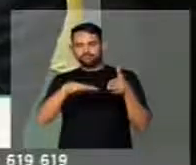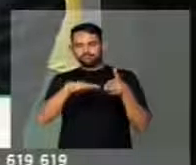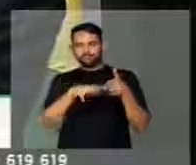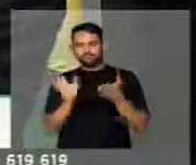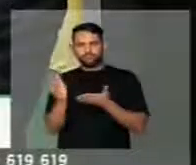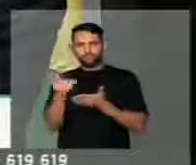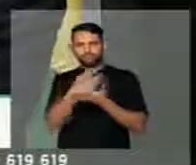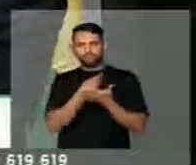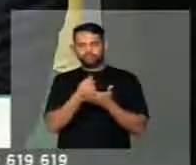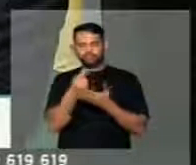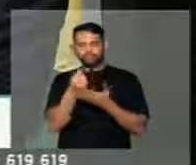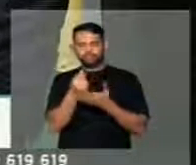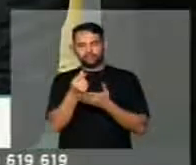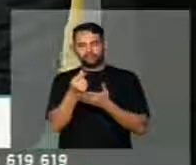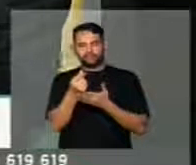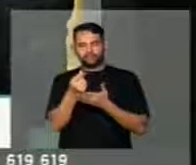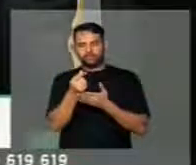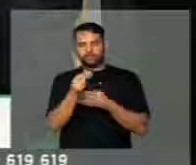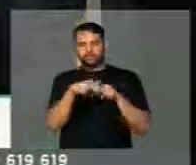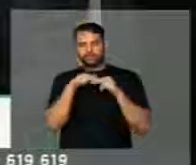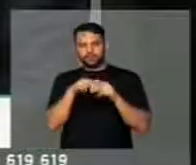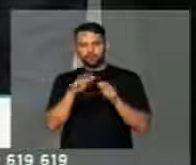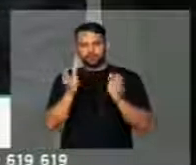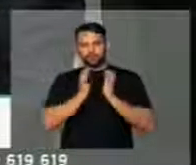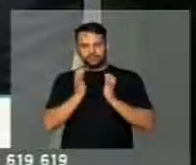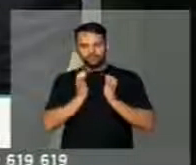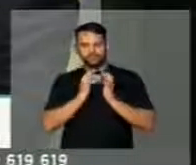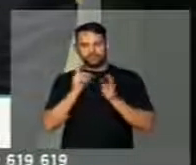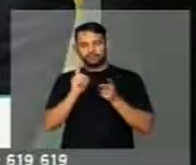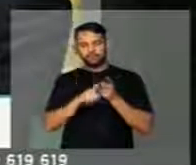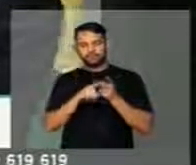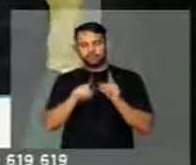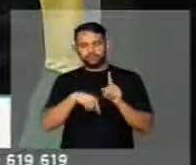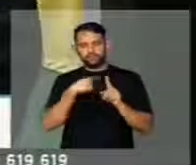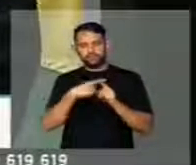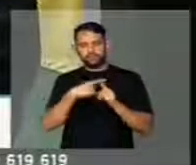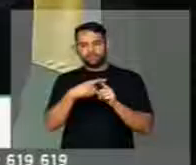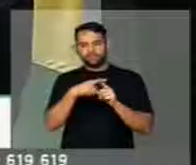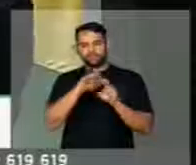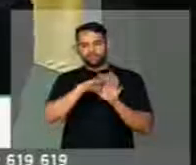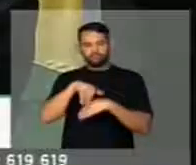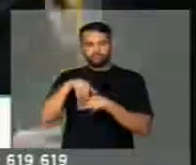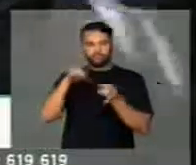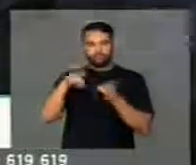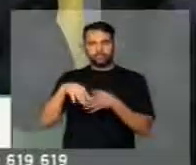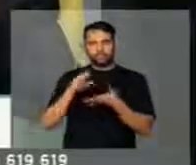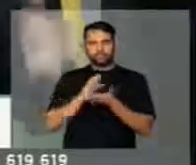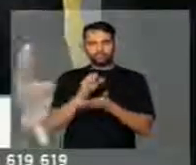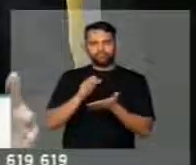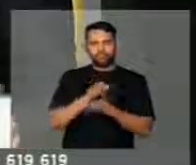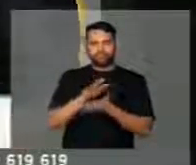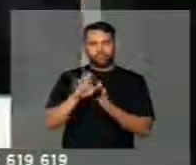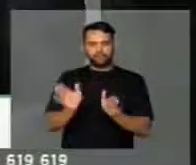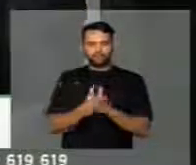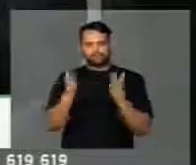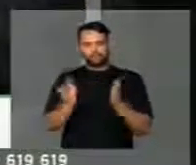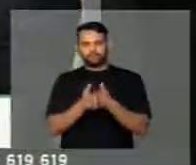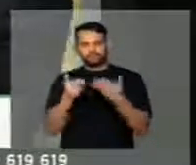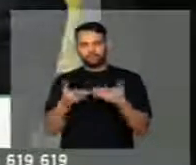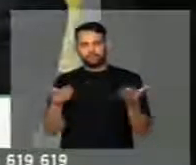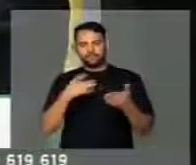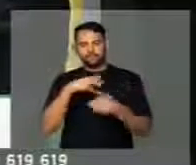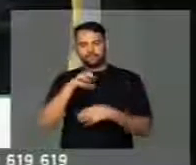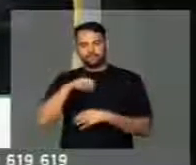de recursos para os ricos e mais excluidor de recursos para os pobres.